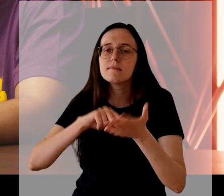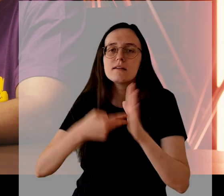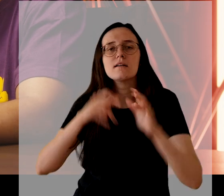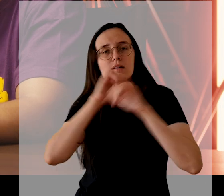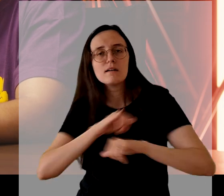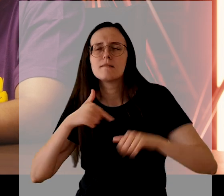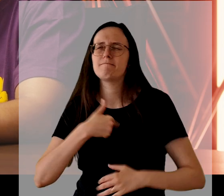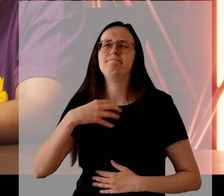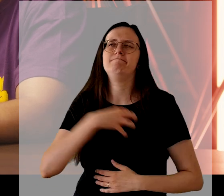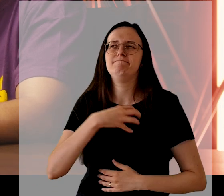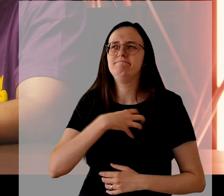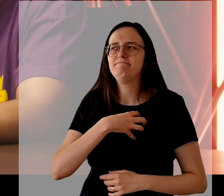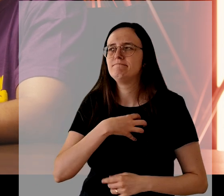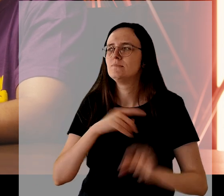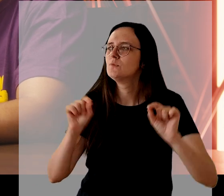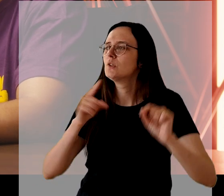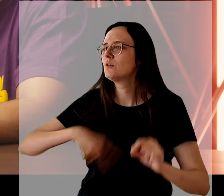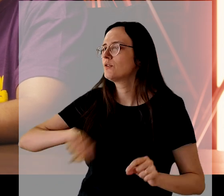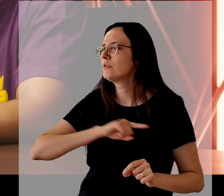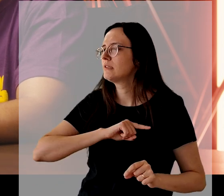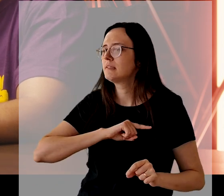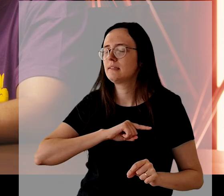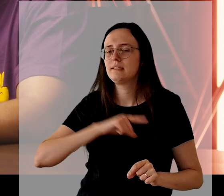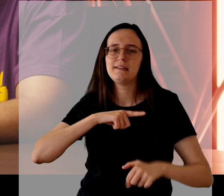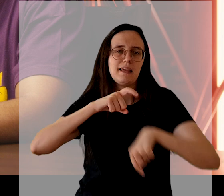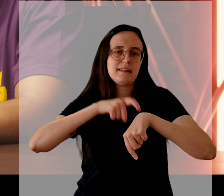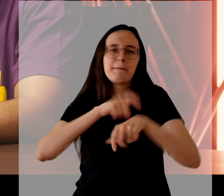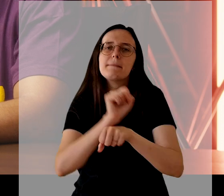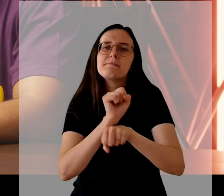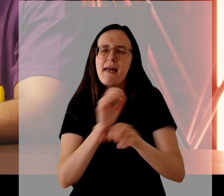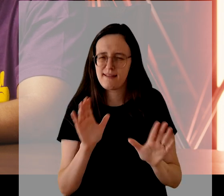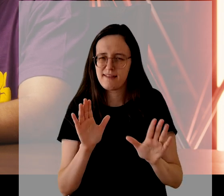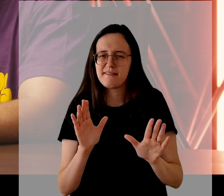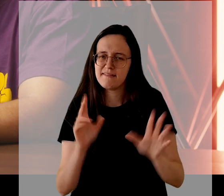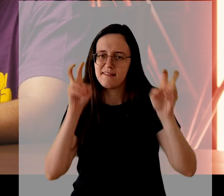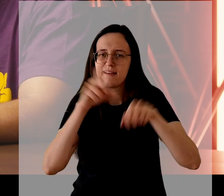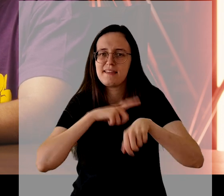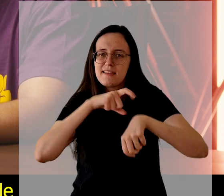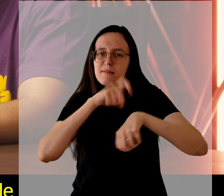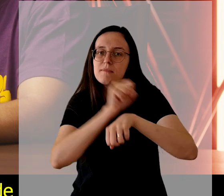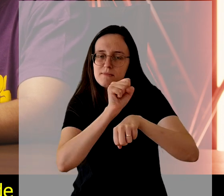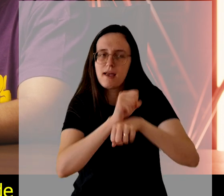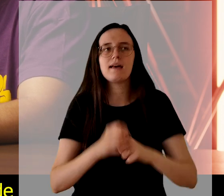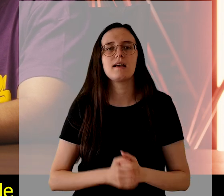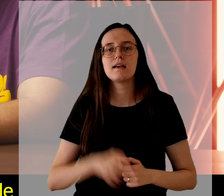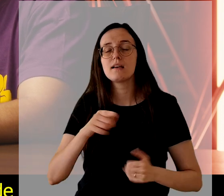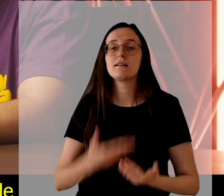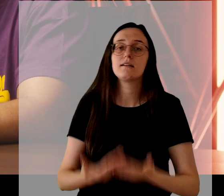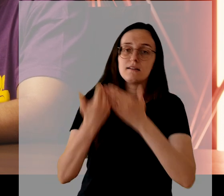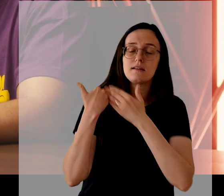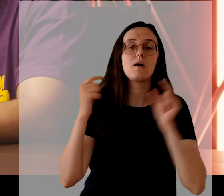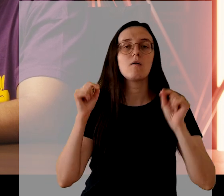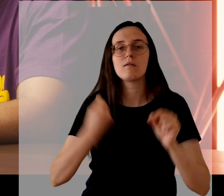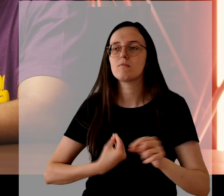basicamente na publicidade eu sinto que a gente vai para... Existe um tempo de espera do som direto e uma